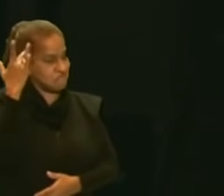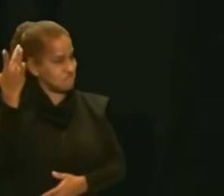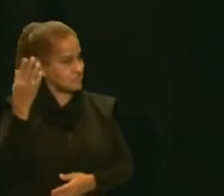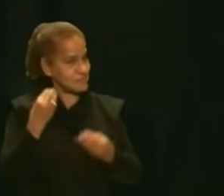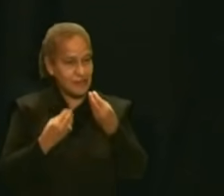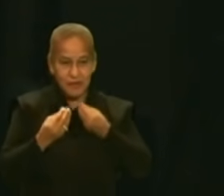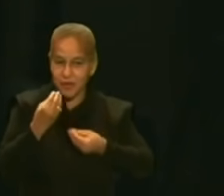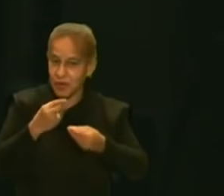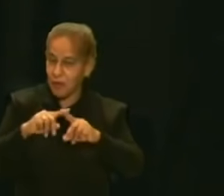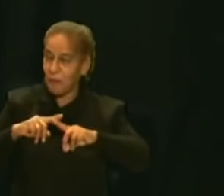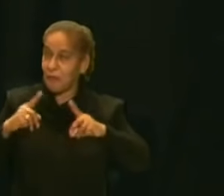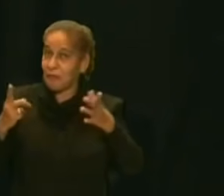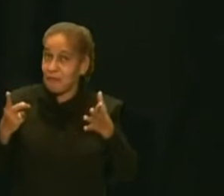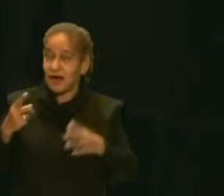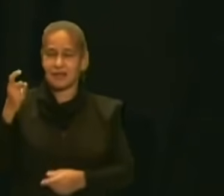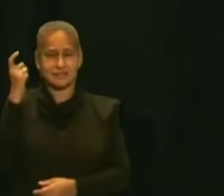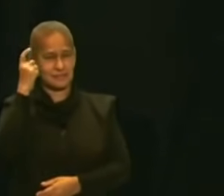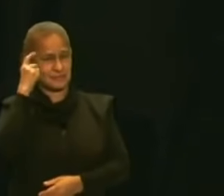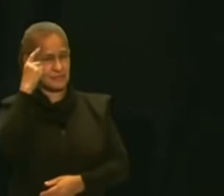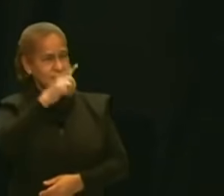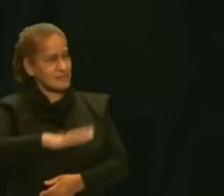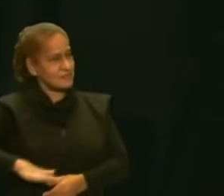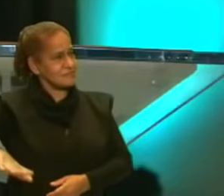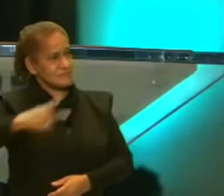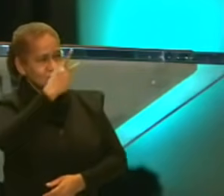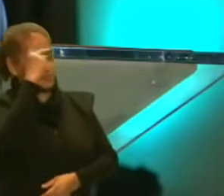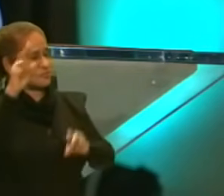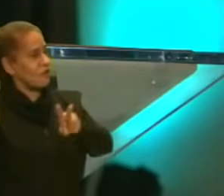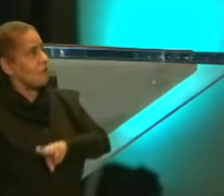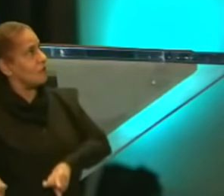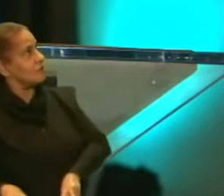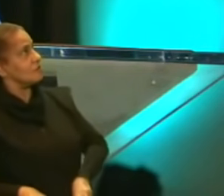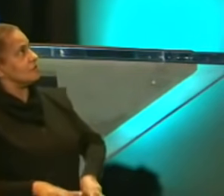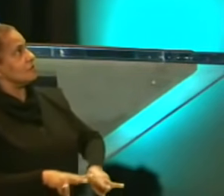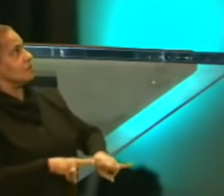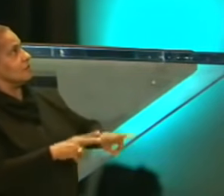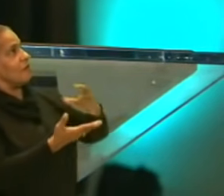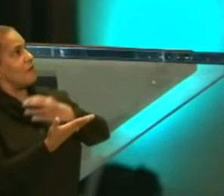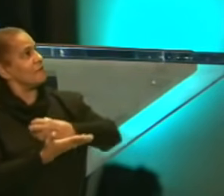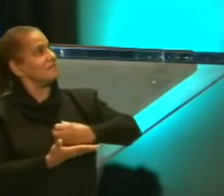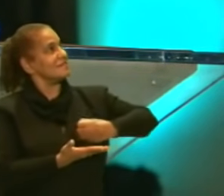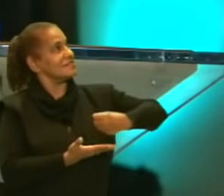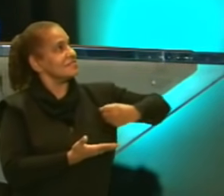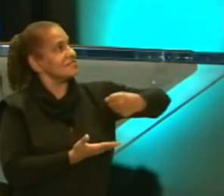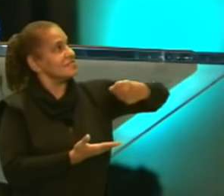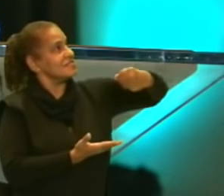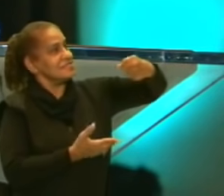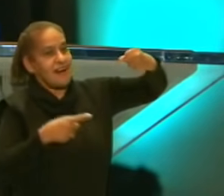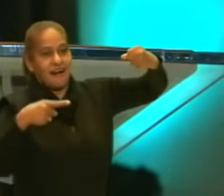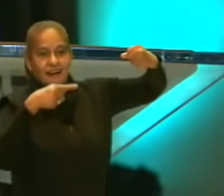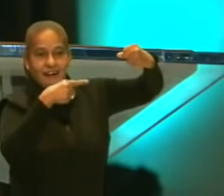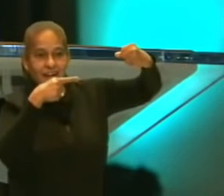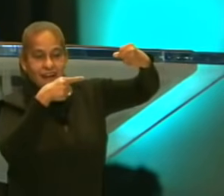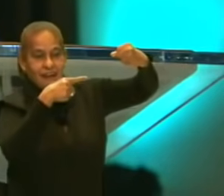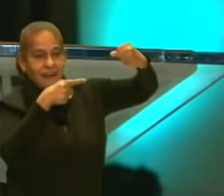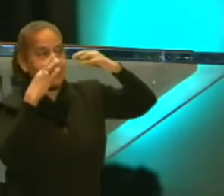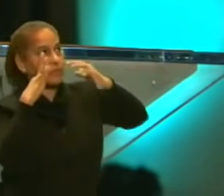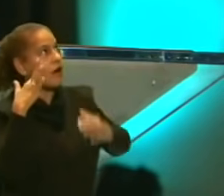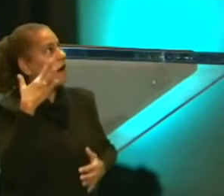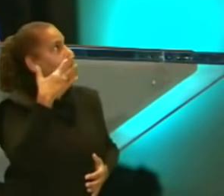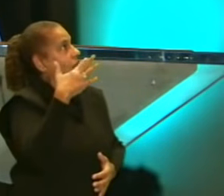isso, mas a ideia é que todo mundo vai ver o arrebatamento acontecer e dizer: o que é que está